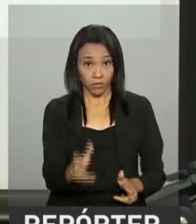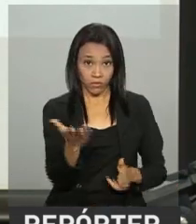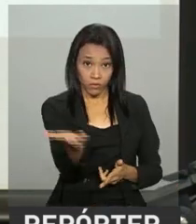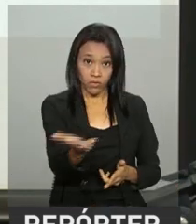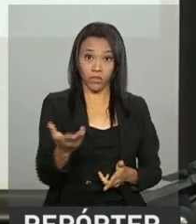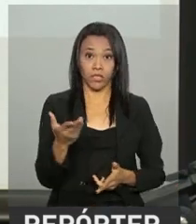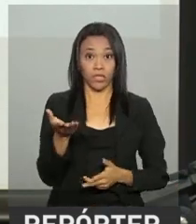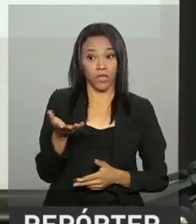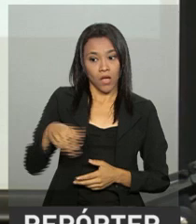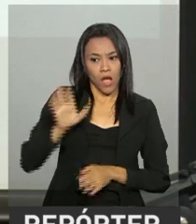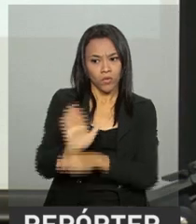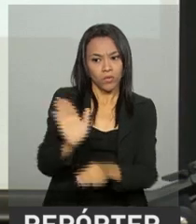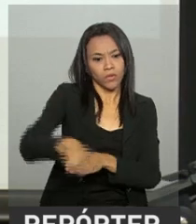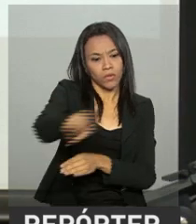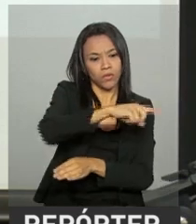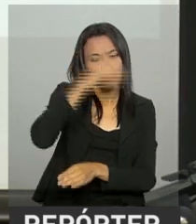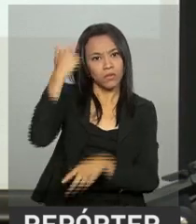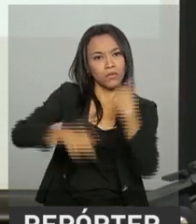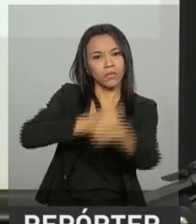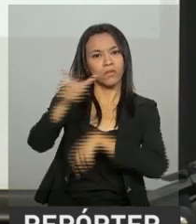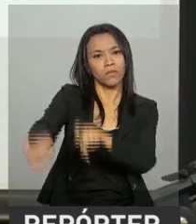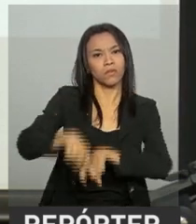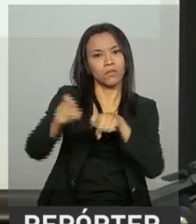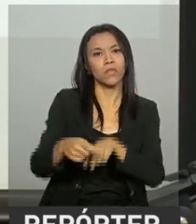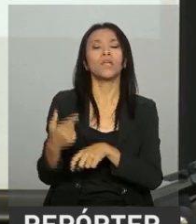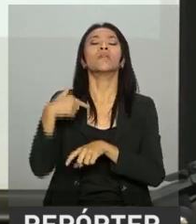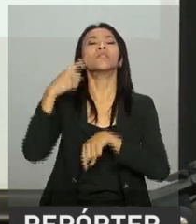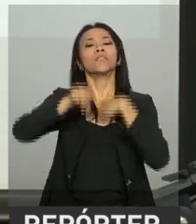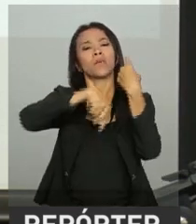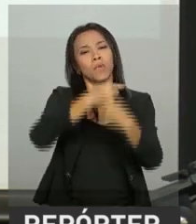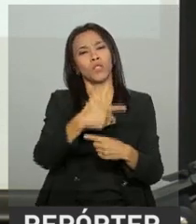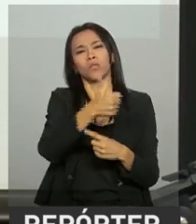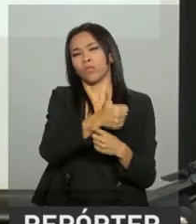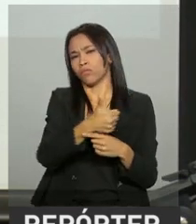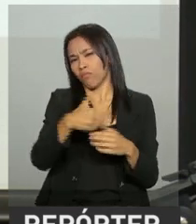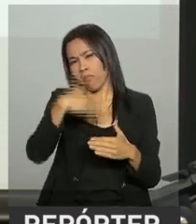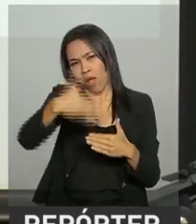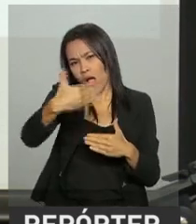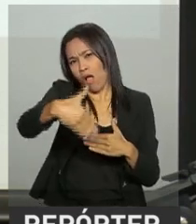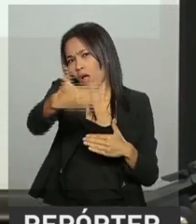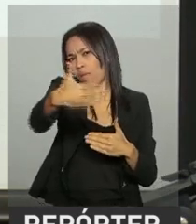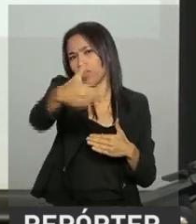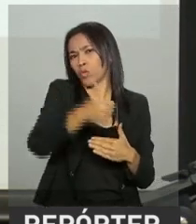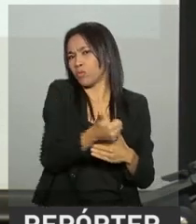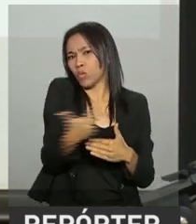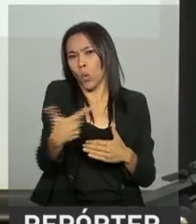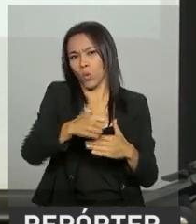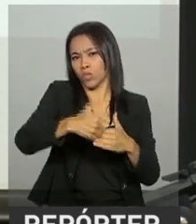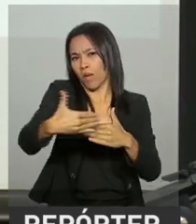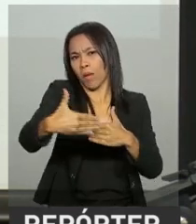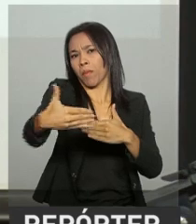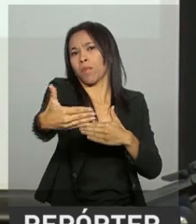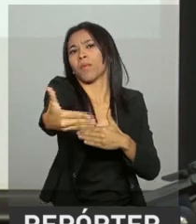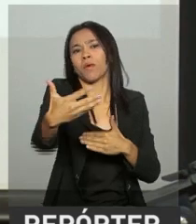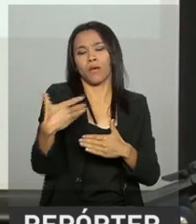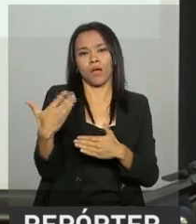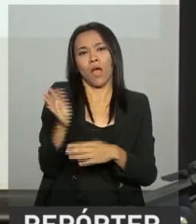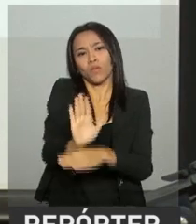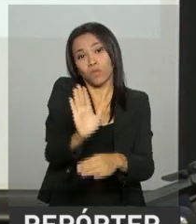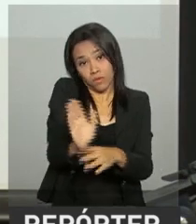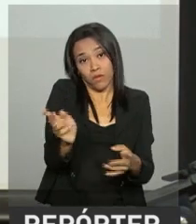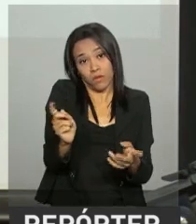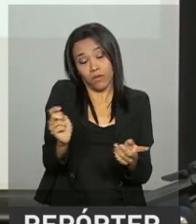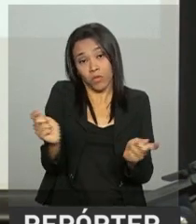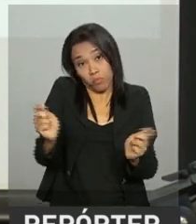os agricultores, tentaremos fazer mais de 2012 para frente e faremos o que for possível pelo Brasil